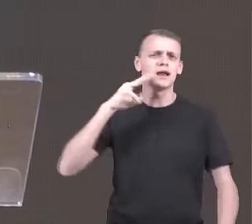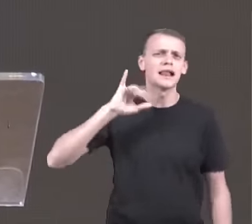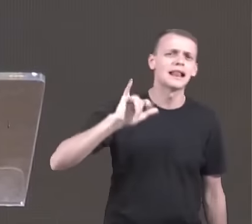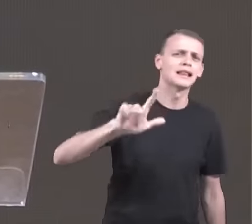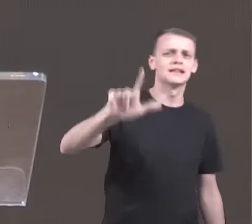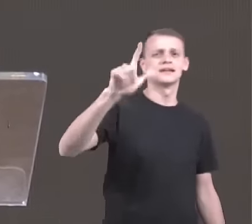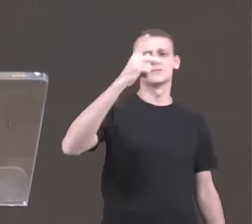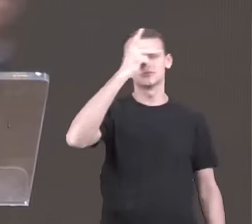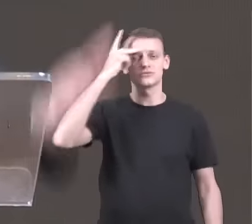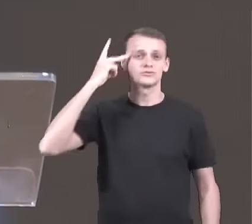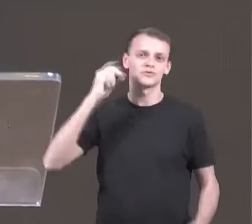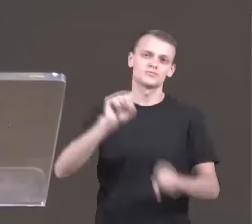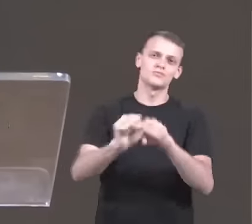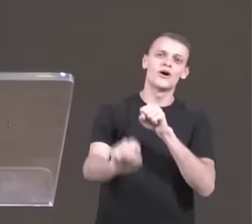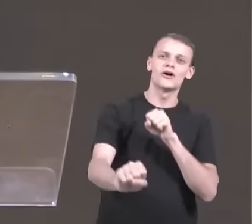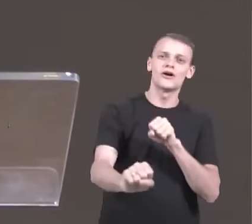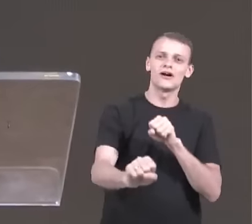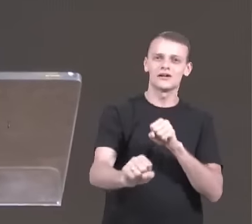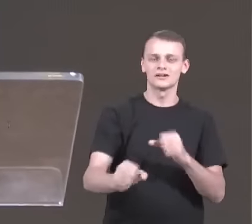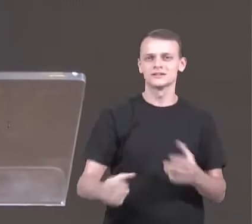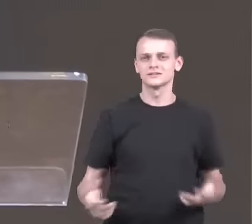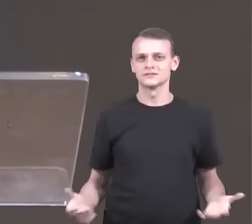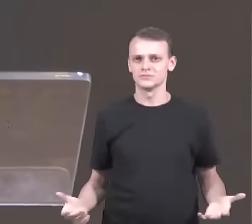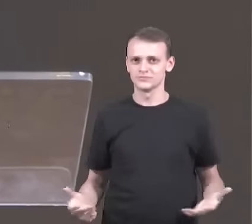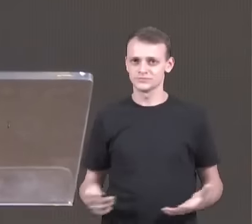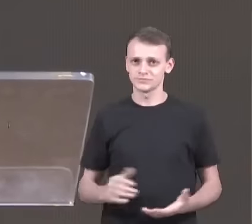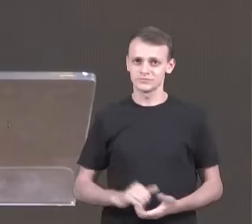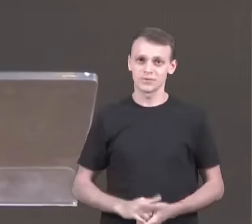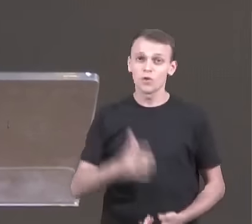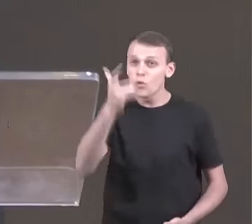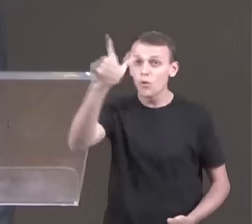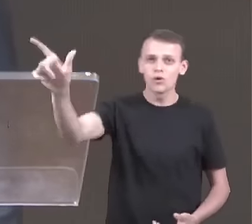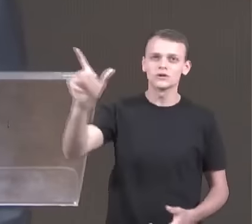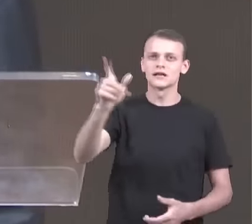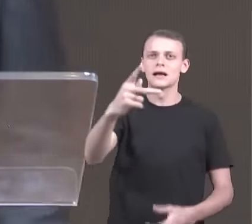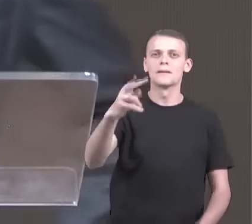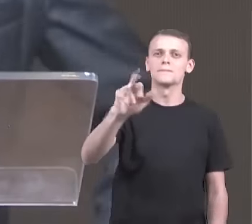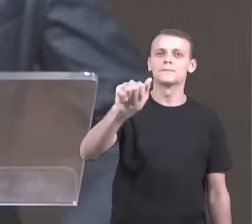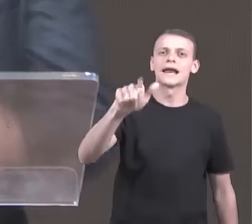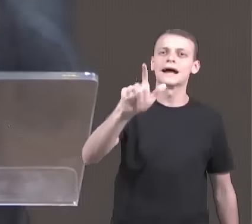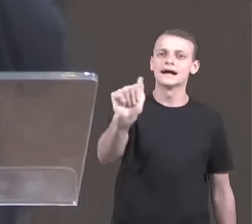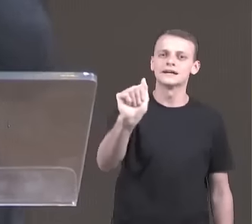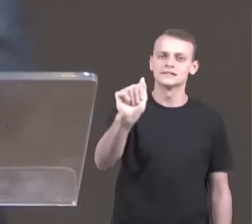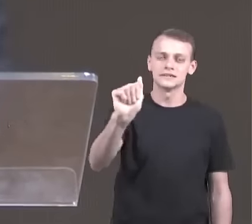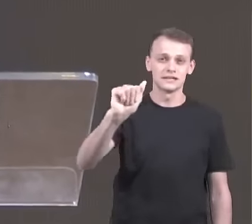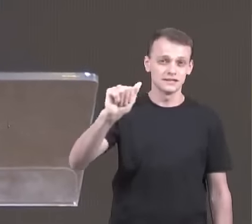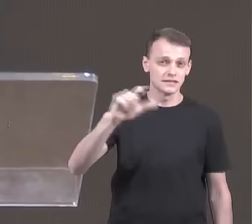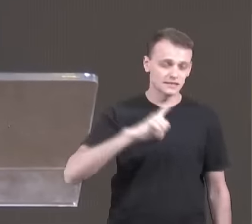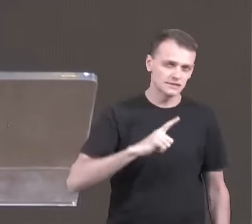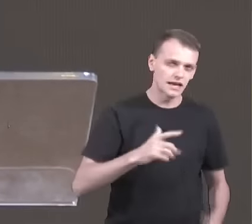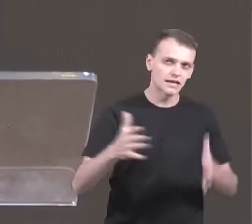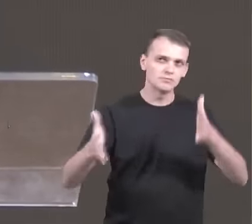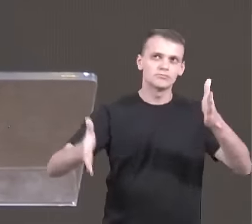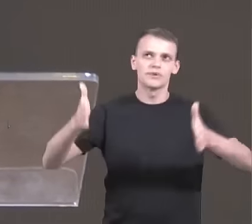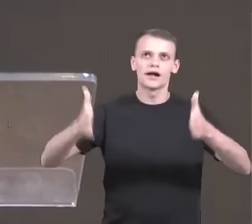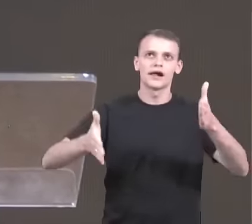morreram. Algumas milhares de pessoas morreram por outra praga. Entre os anos